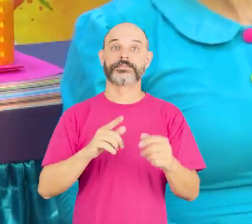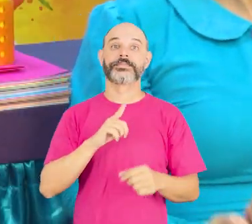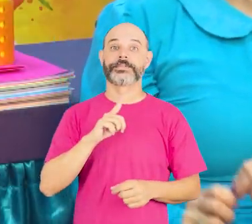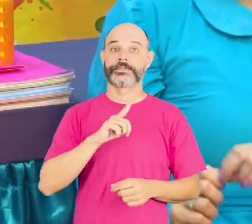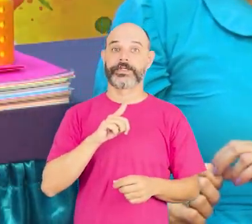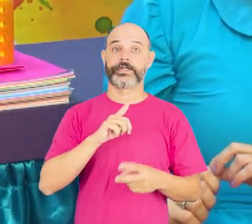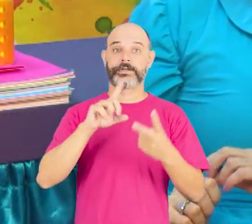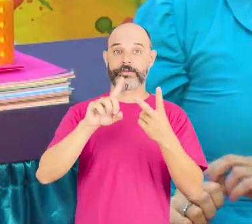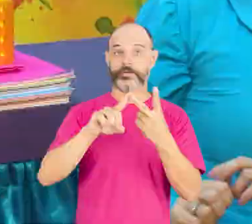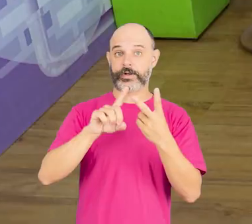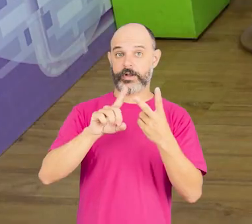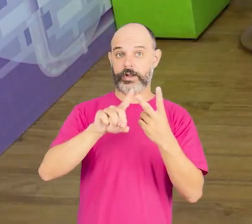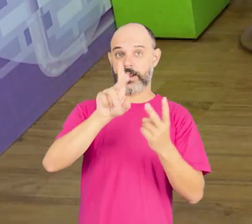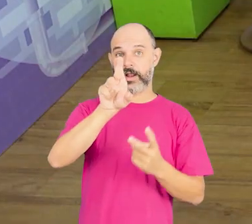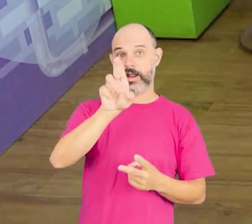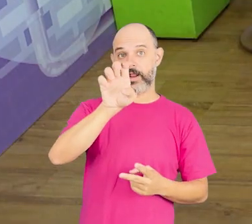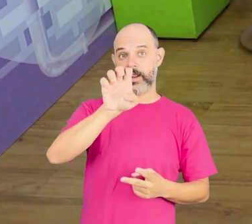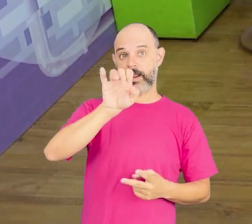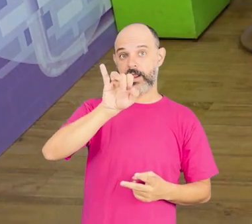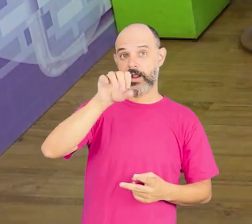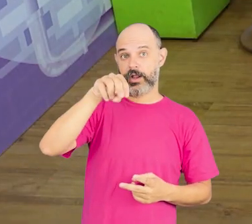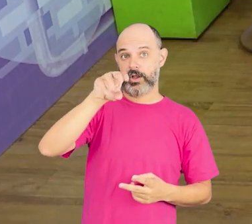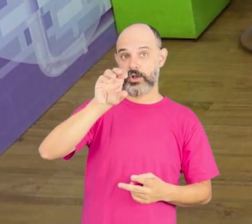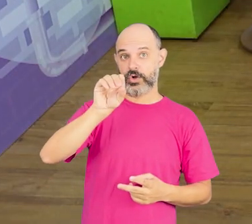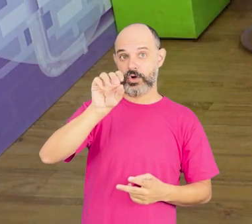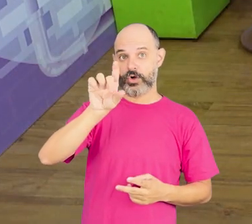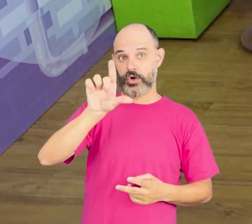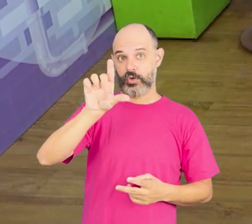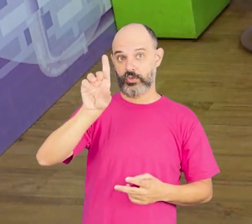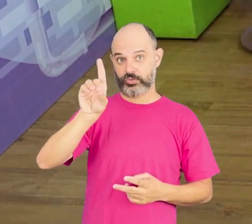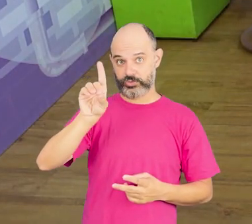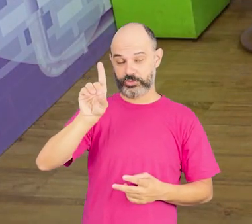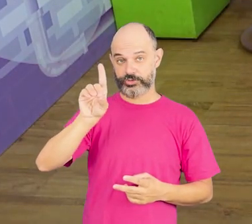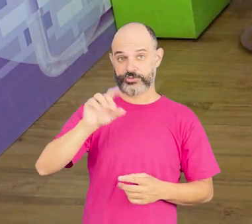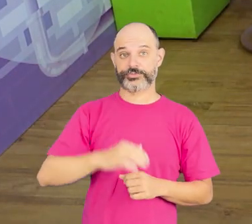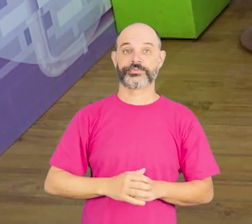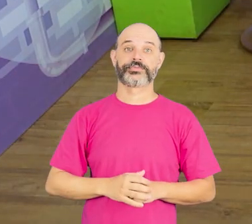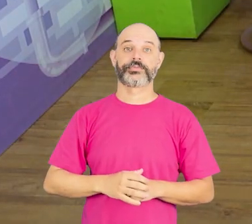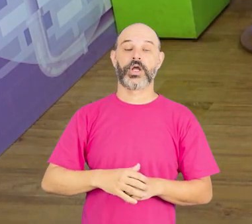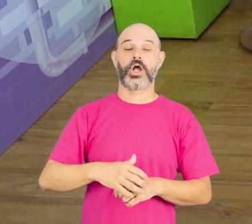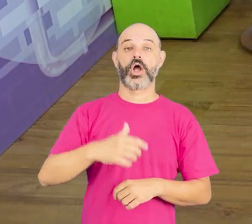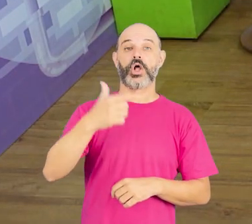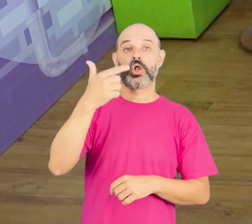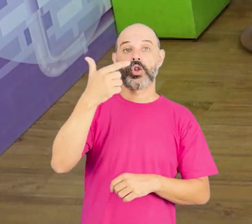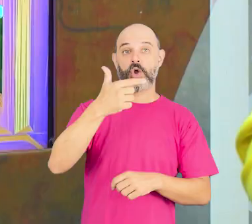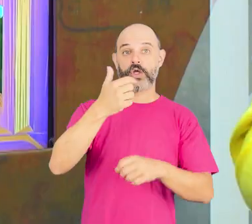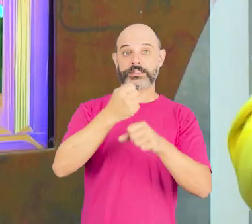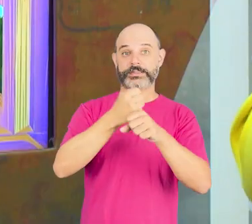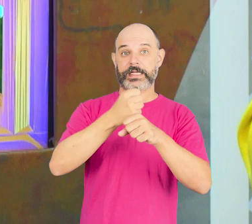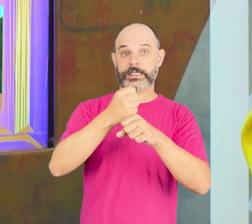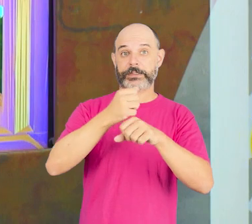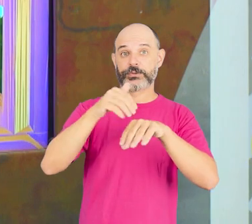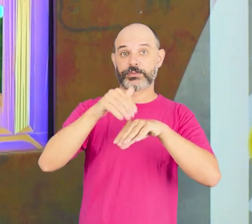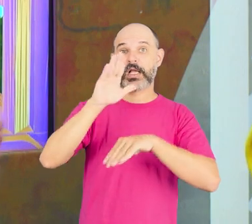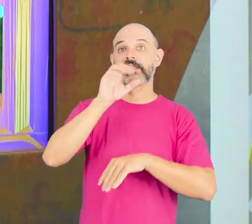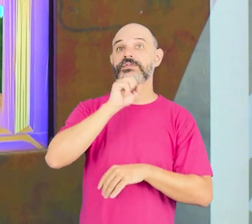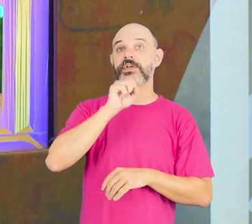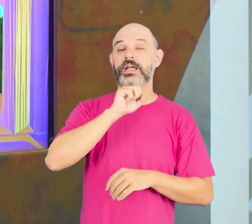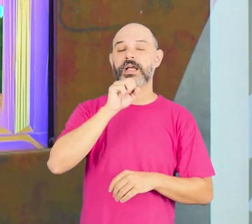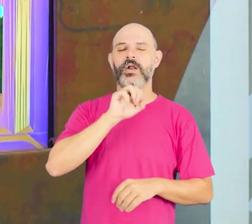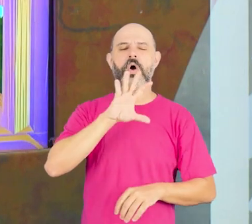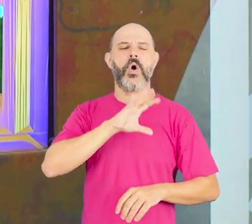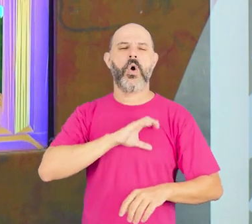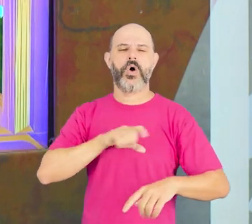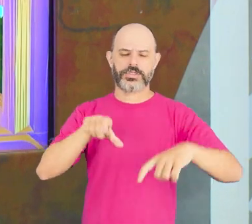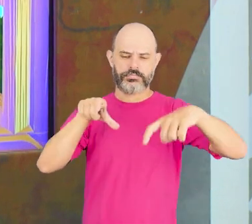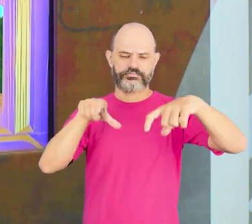Mas aí tem o Raymond Jr., 2 anos mais velho. Ele adora